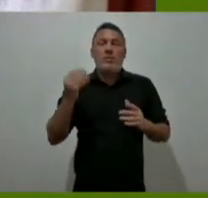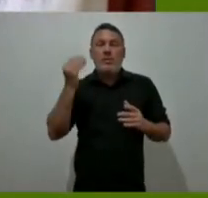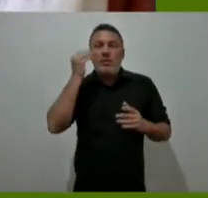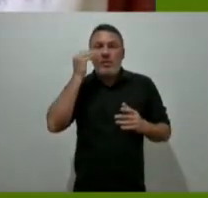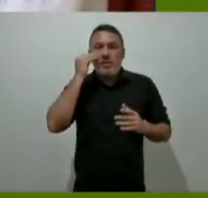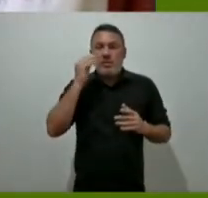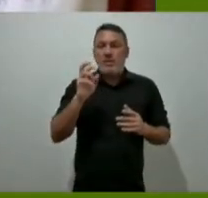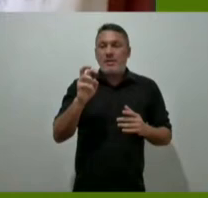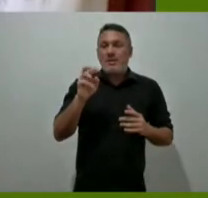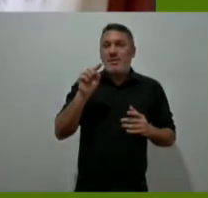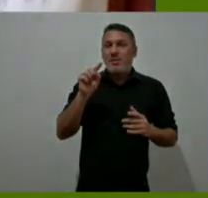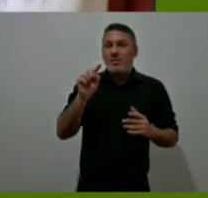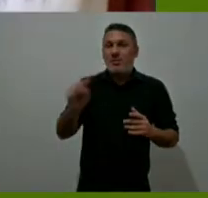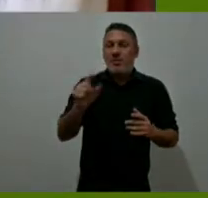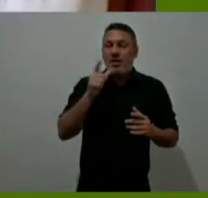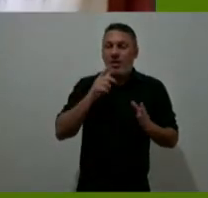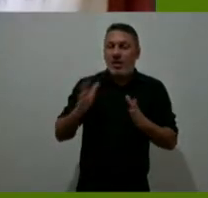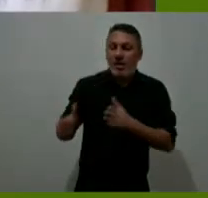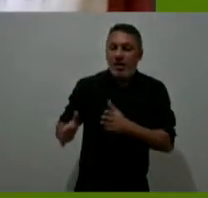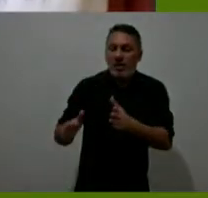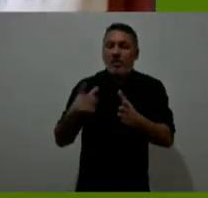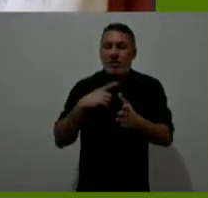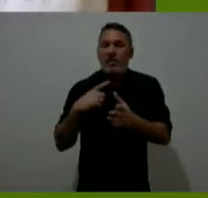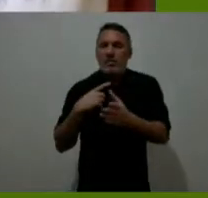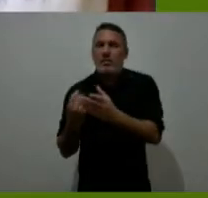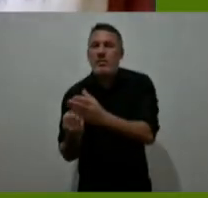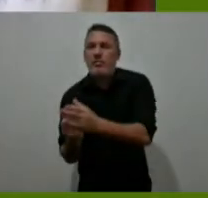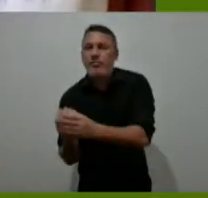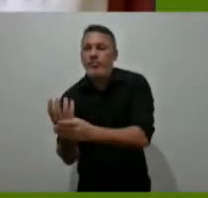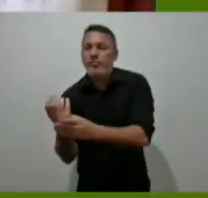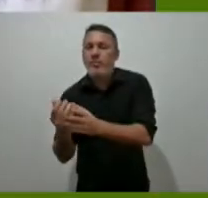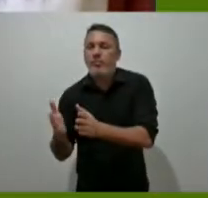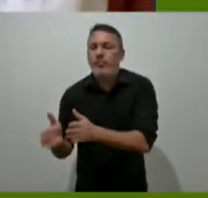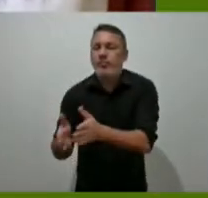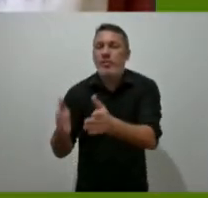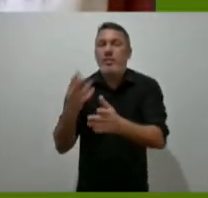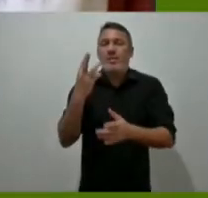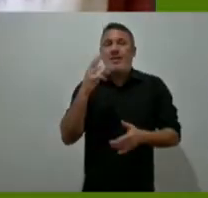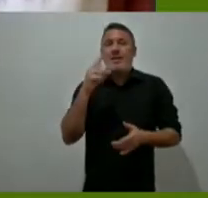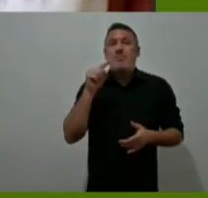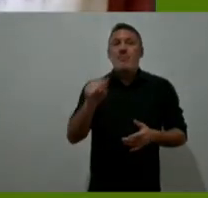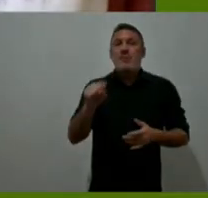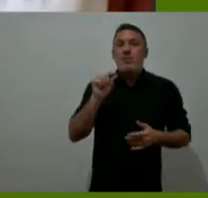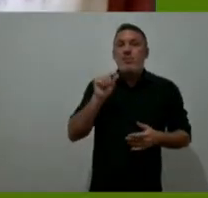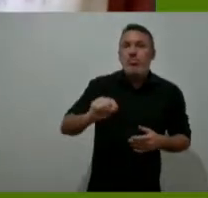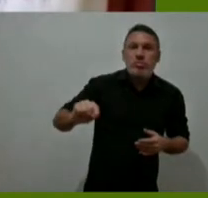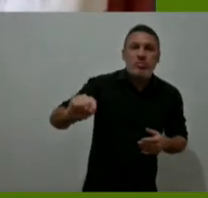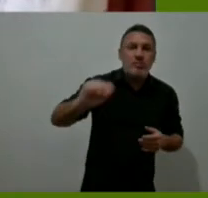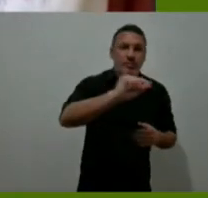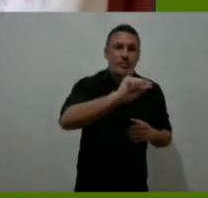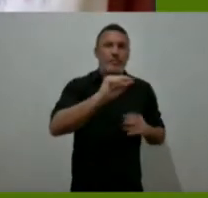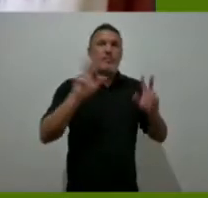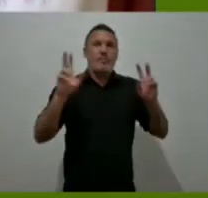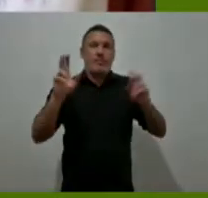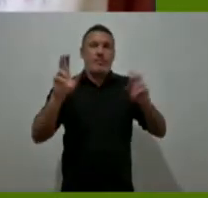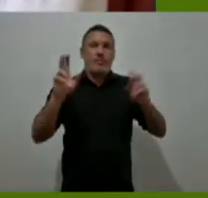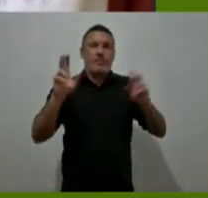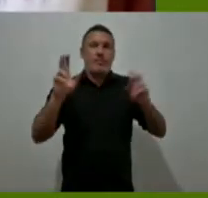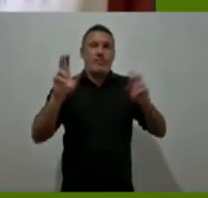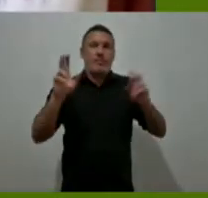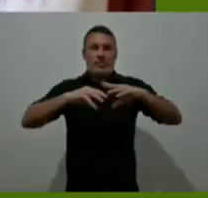trabalhando com 3 mil propriedades rurais. Na realidade, o Instituto Terra é uma